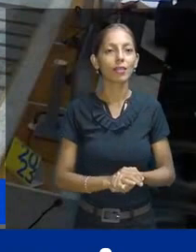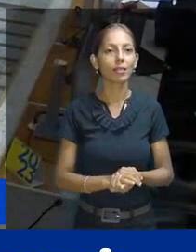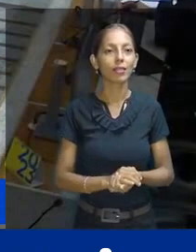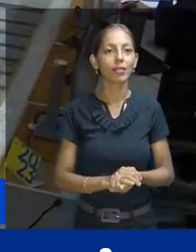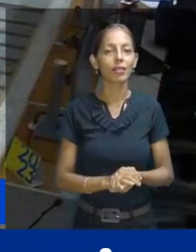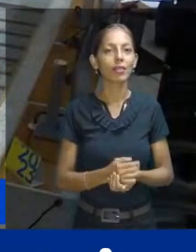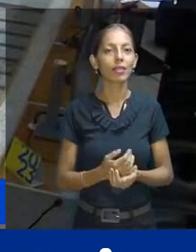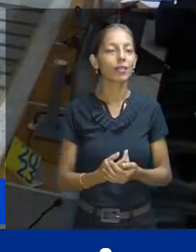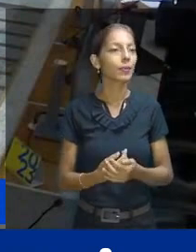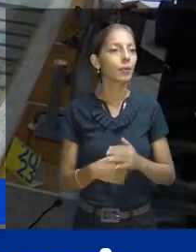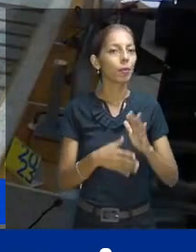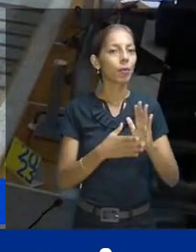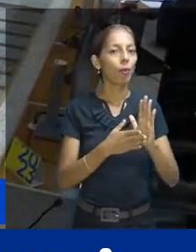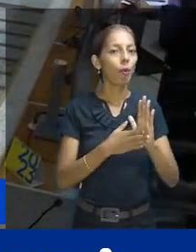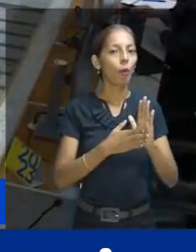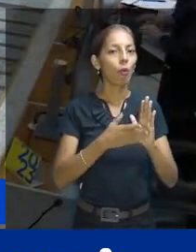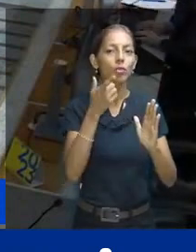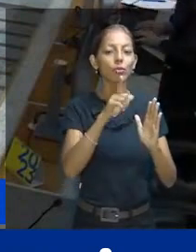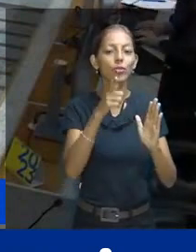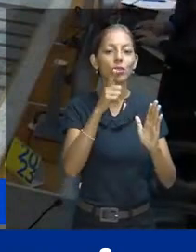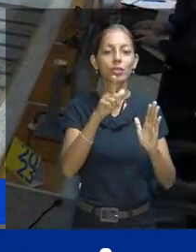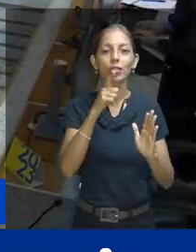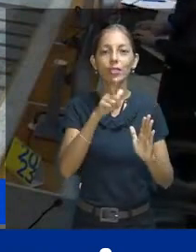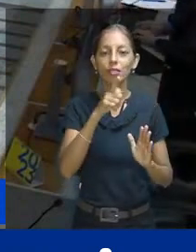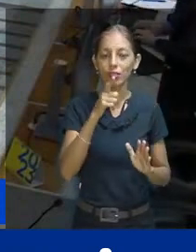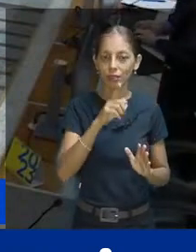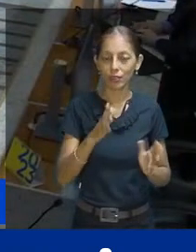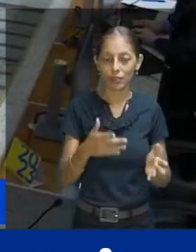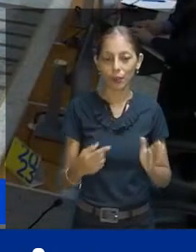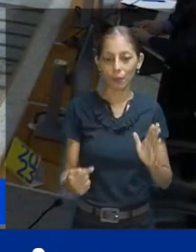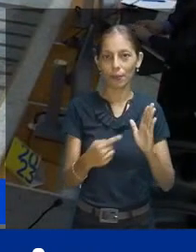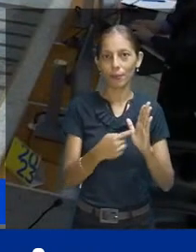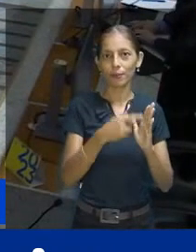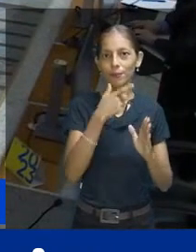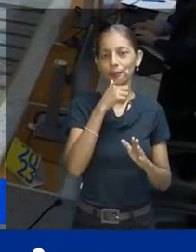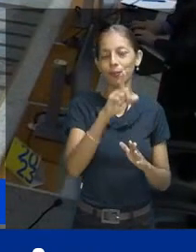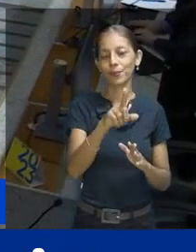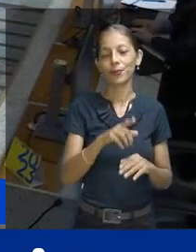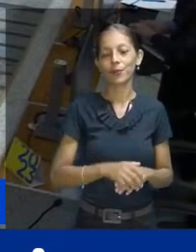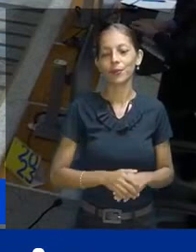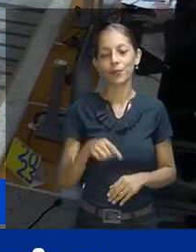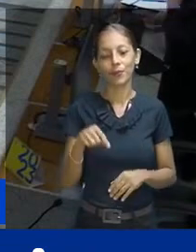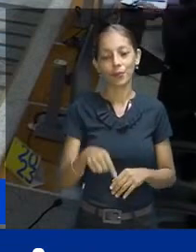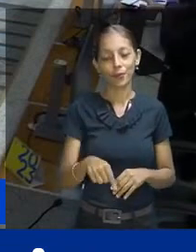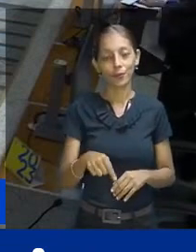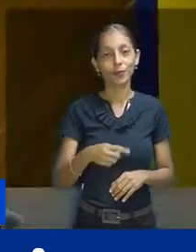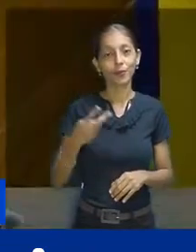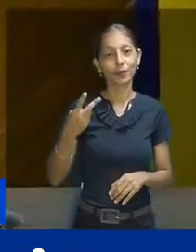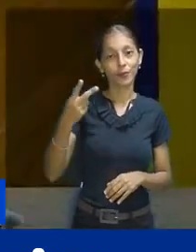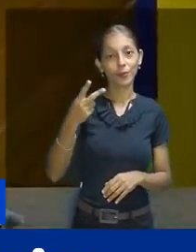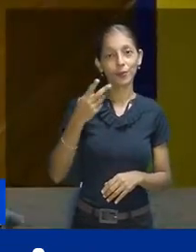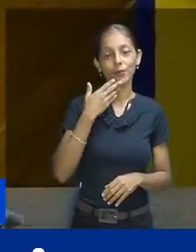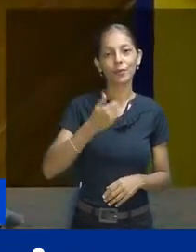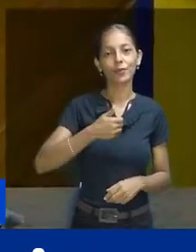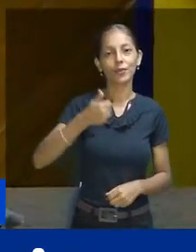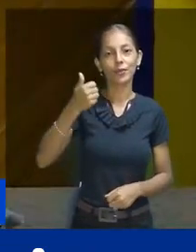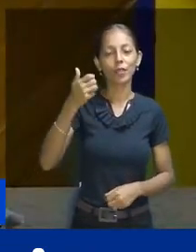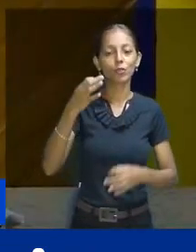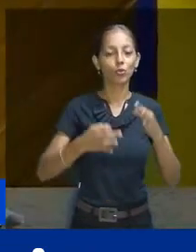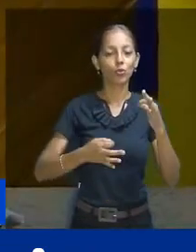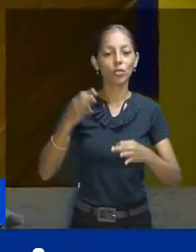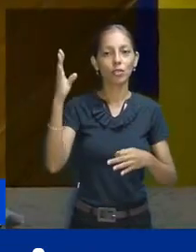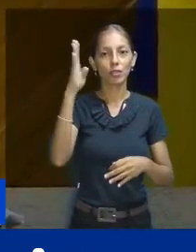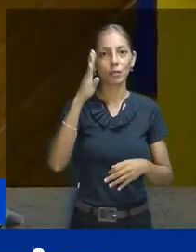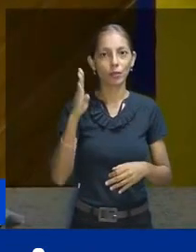CNJ e colocar este tribunal como a segunda melhor justiça do Brasil. Tá? Então,